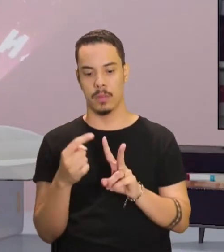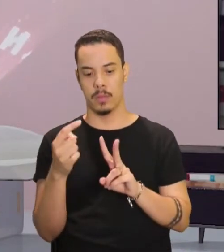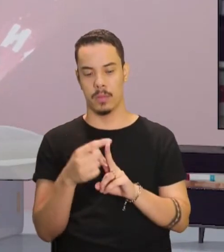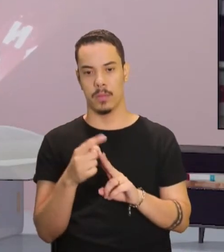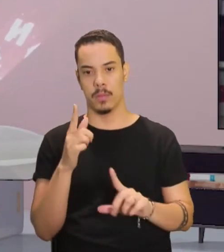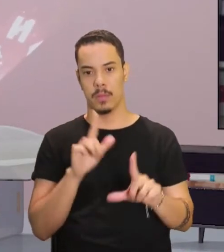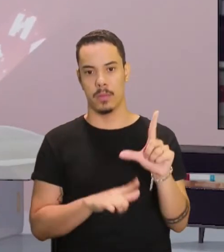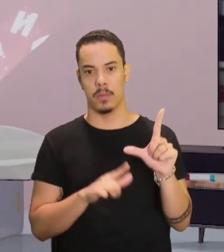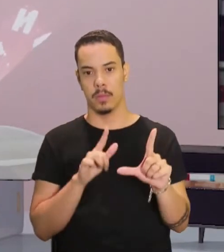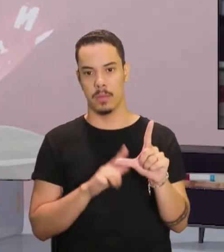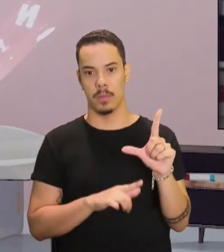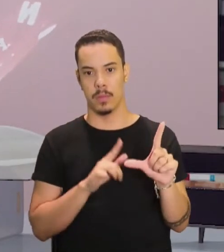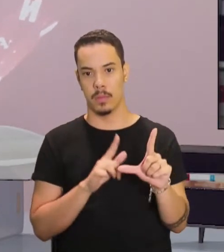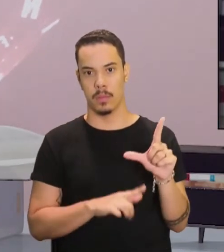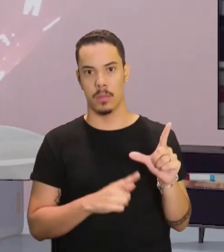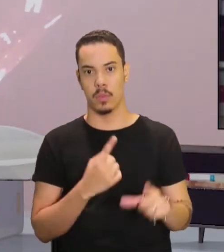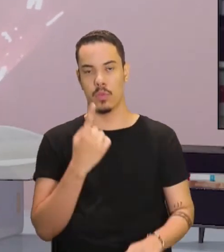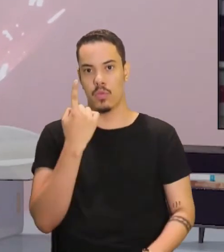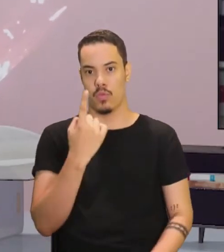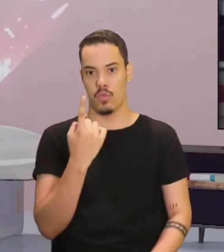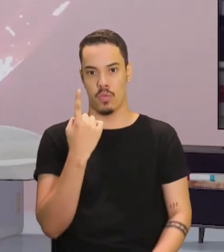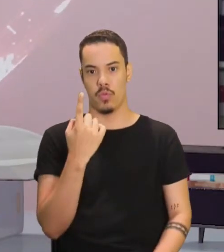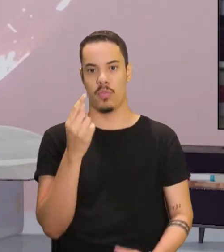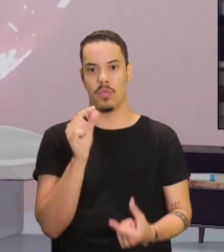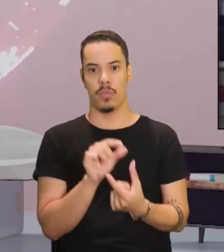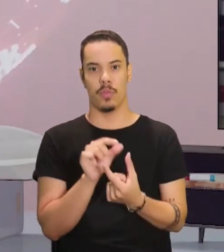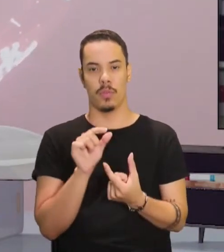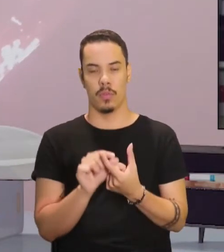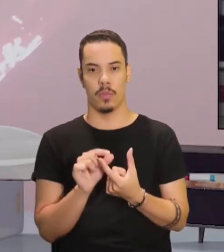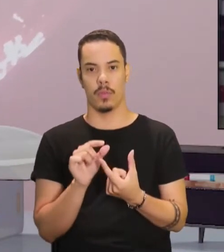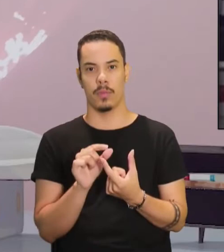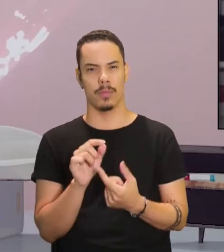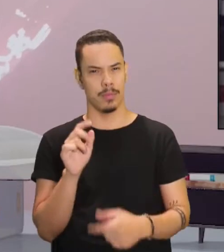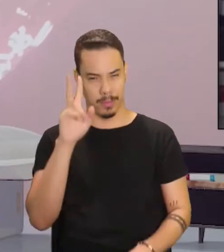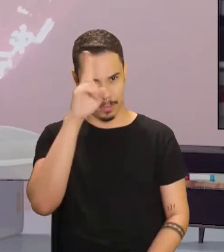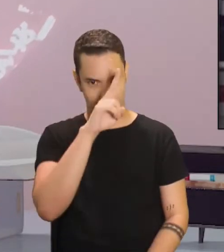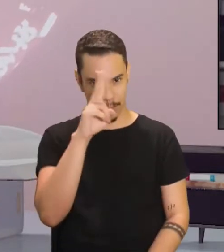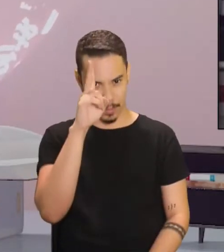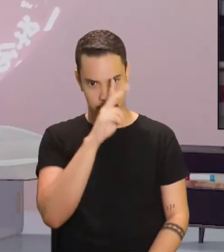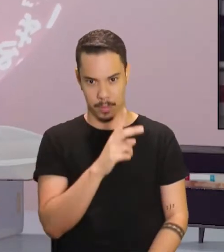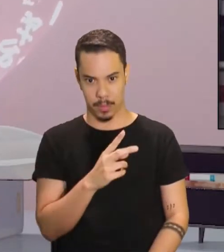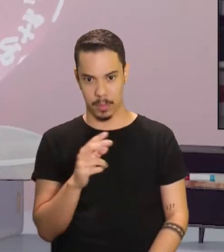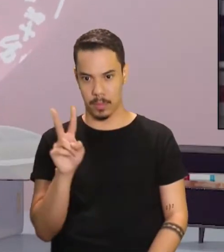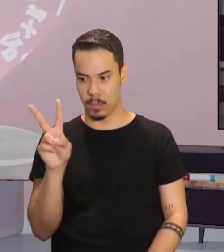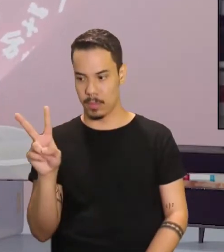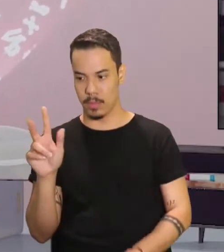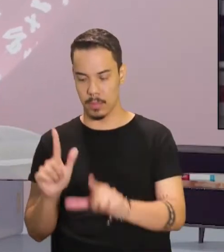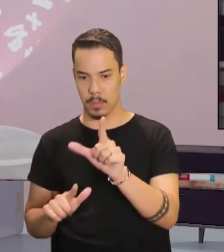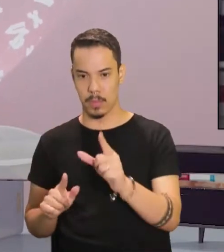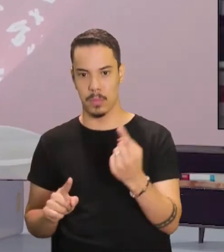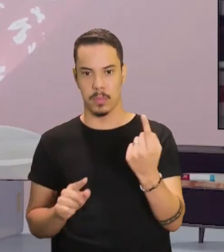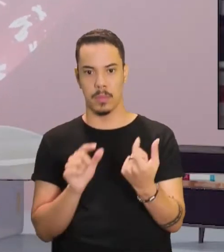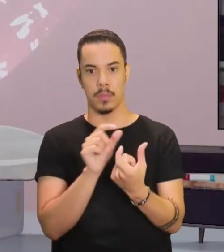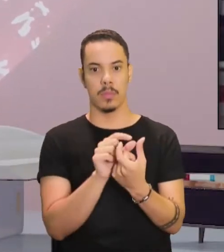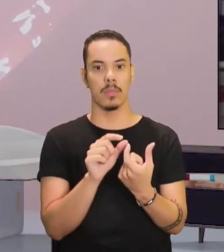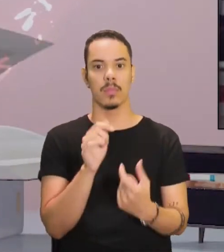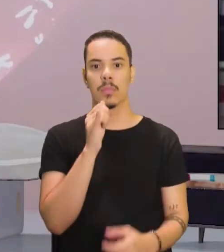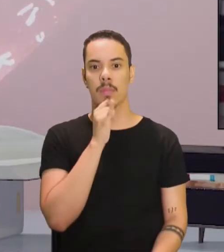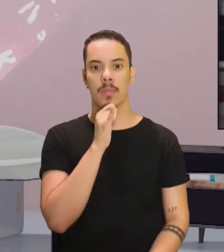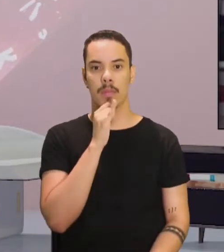duas letras e um fonema. Olha que legal, 2 letras e um fonema. Por exemplo,